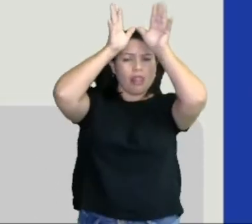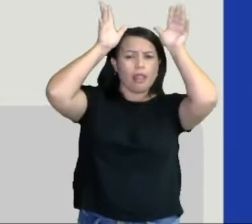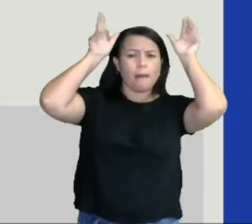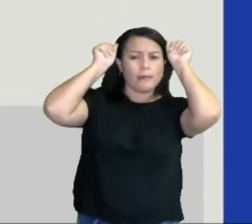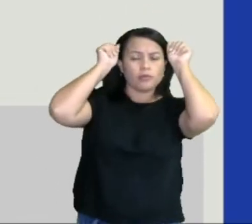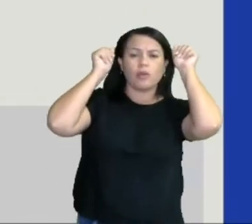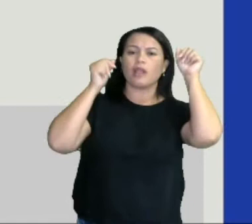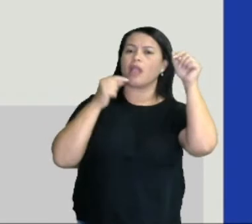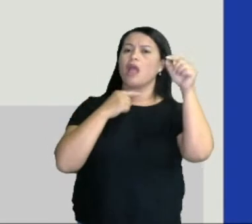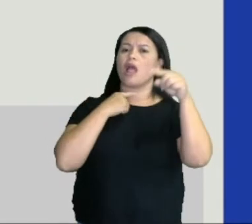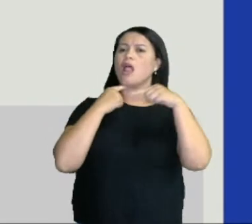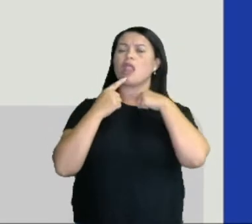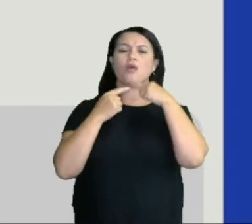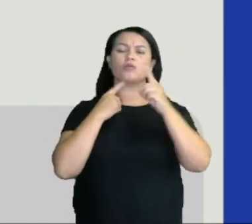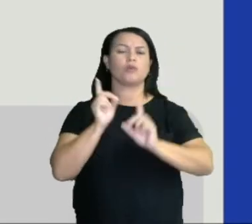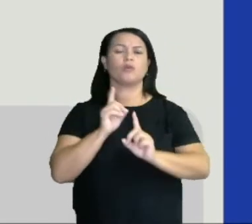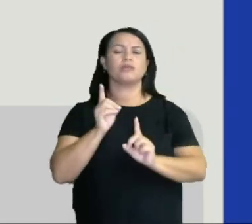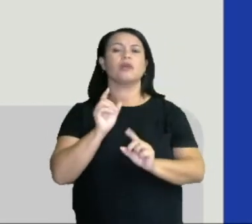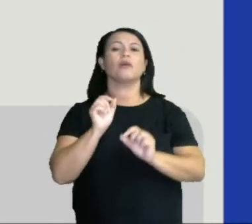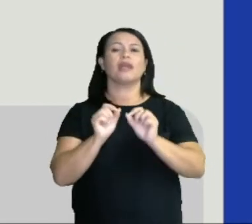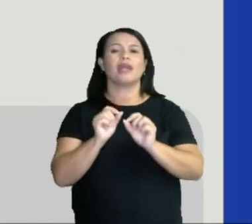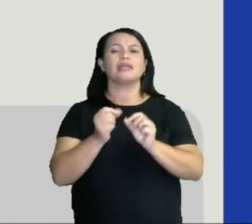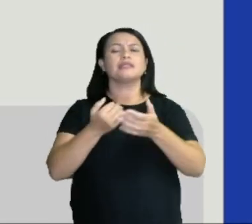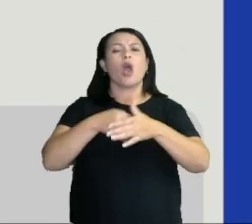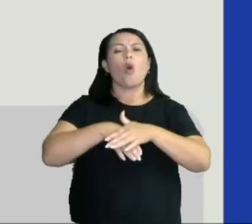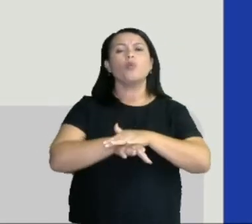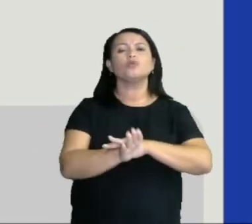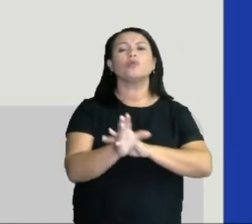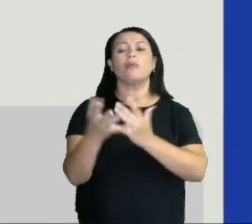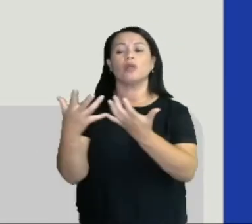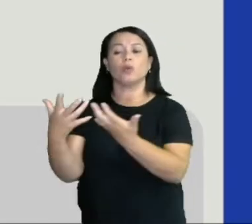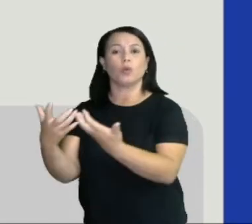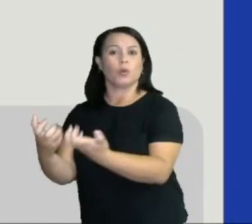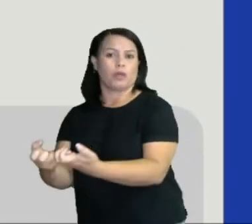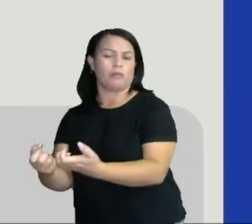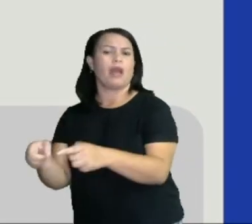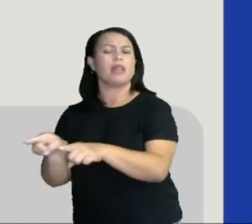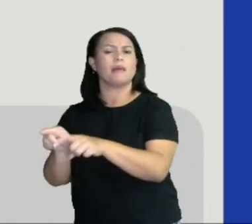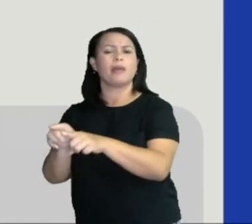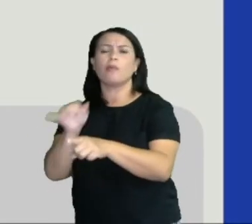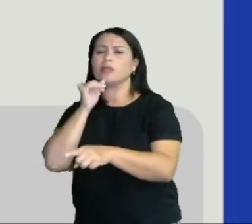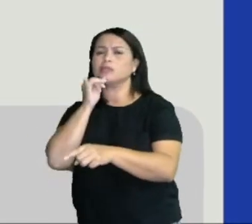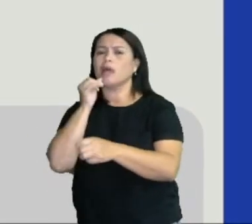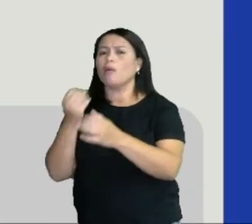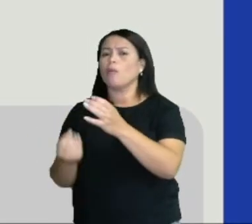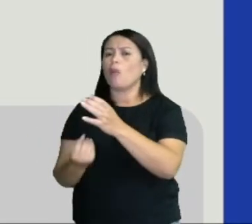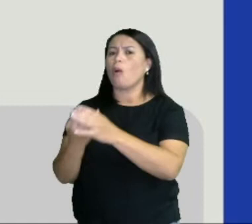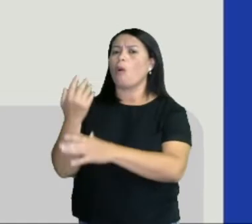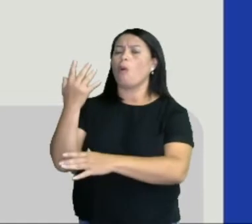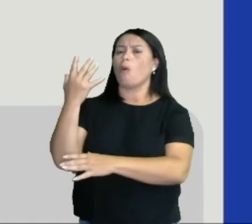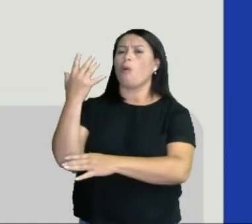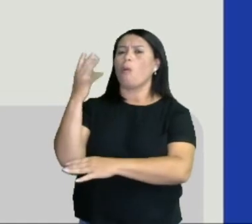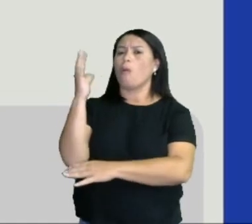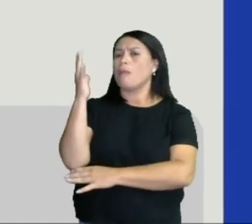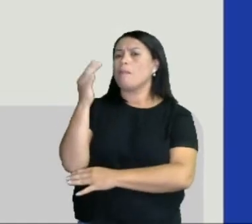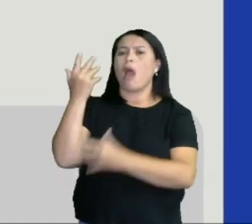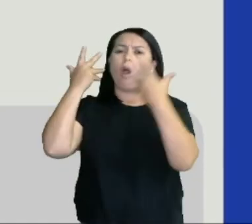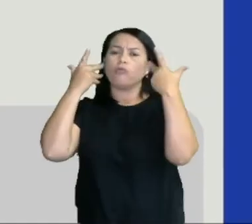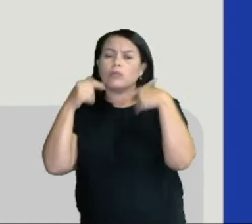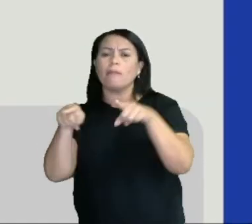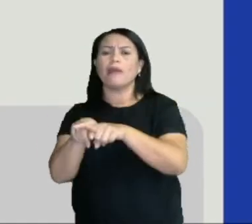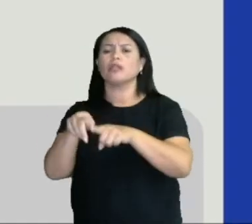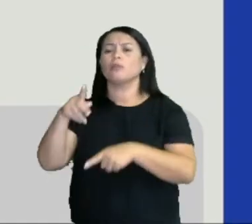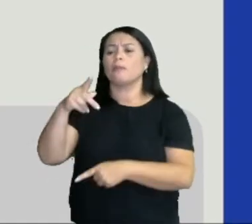se adaptará ao bioma Caatinga. Assim como um animal do bioma Pampa, uma planta do bioma Pampa, não se